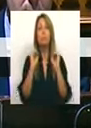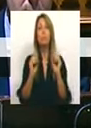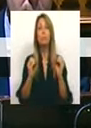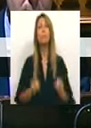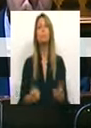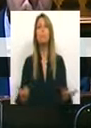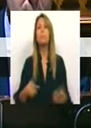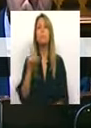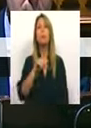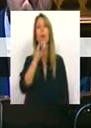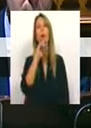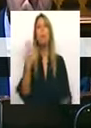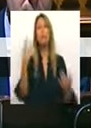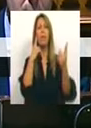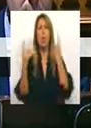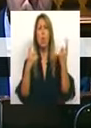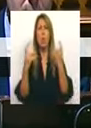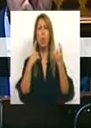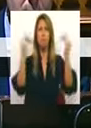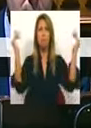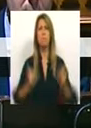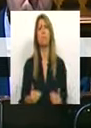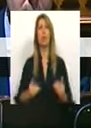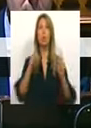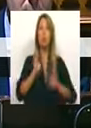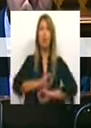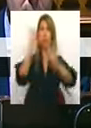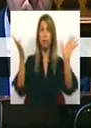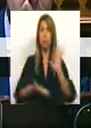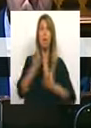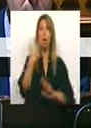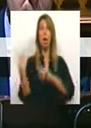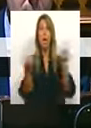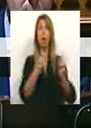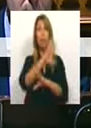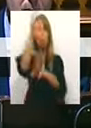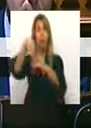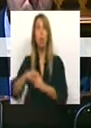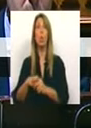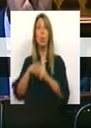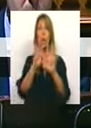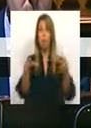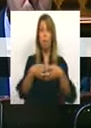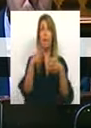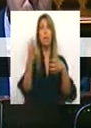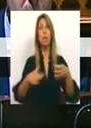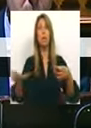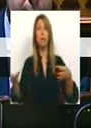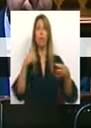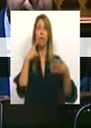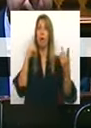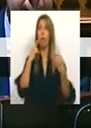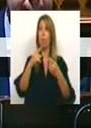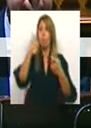seja possível menos ruído e mais clarificação, num debate que envolva a comunidade científica e no entendimento, claro, de